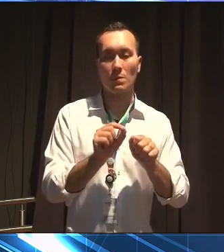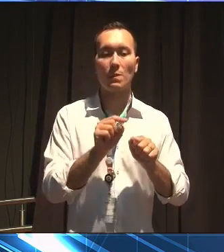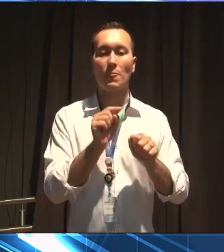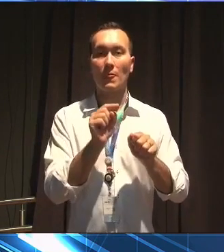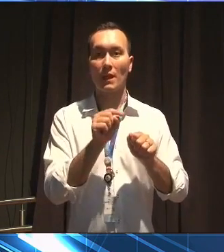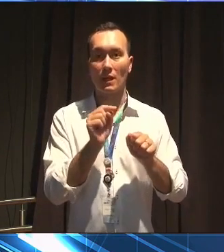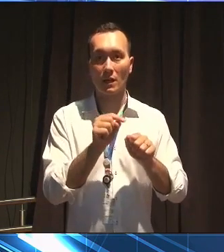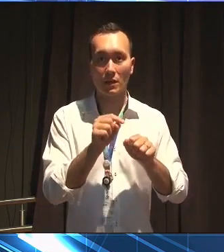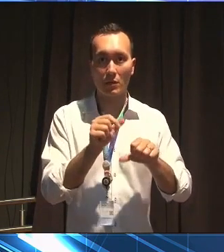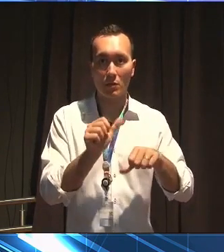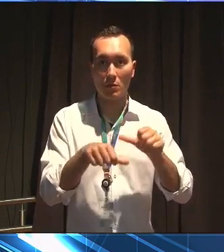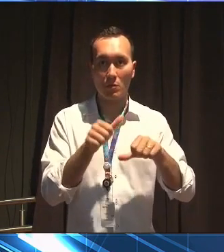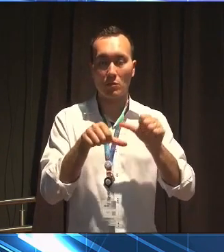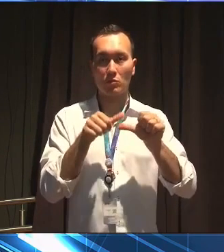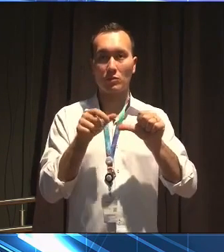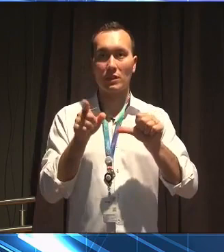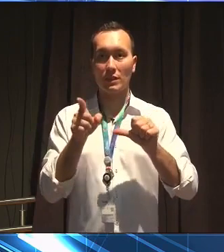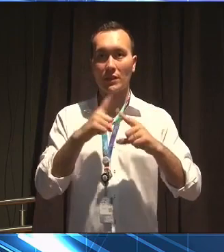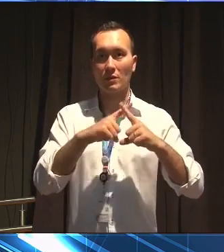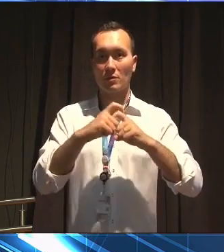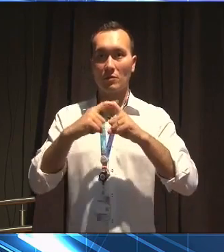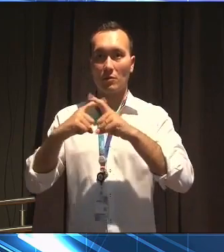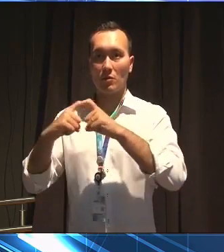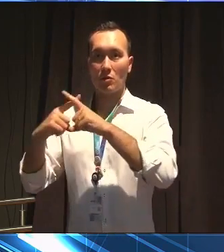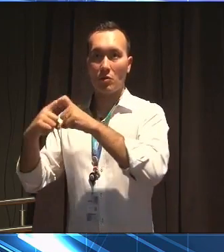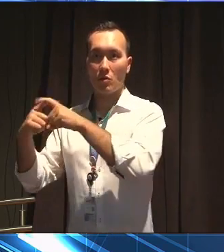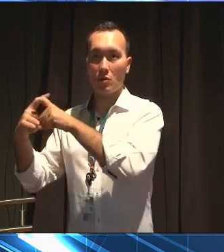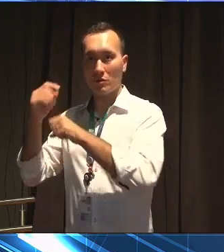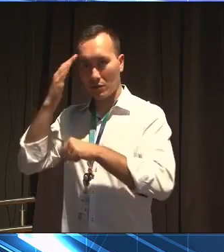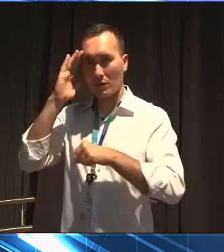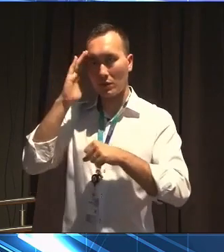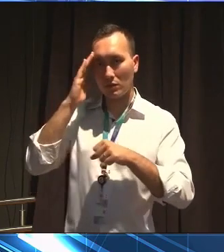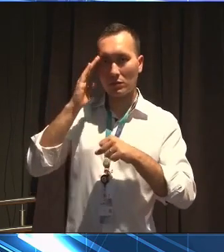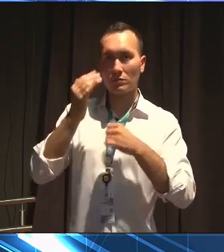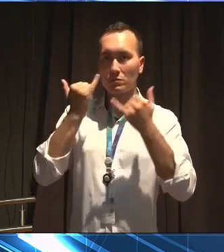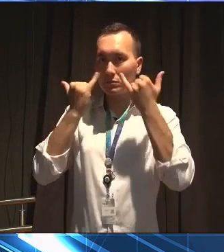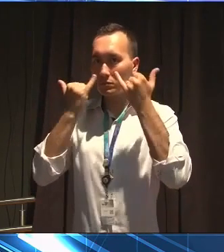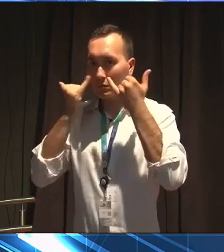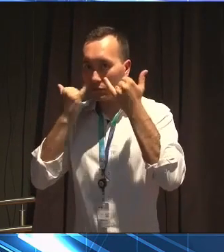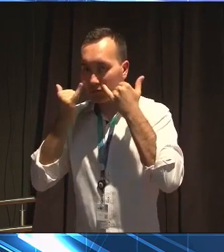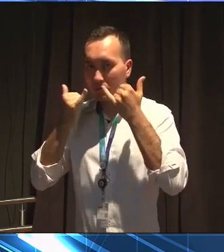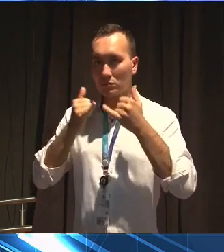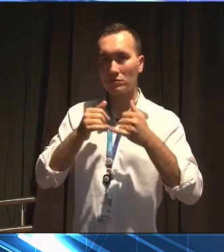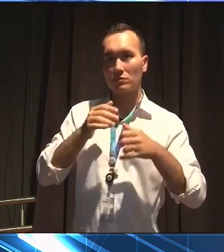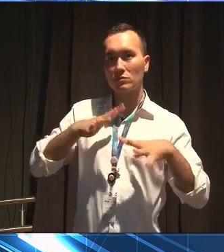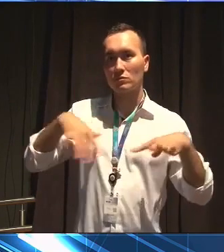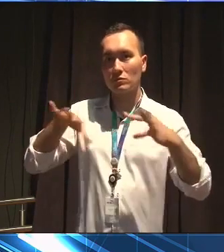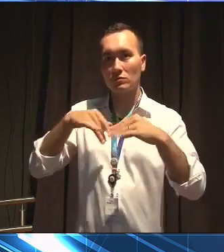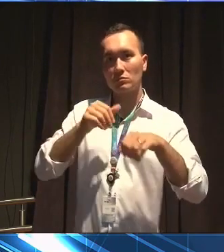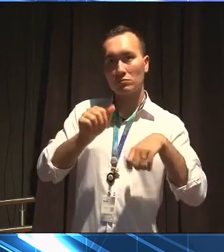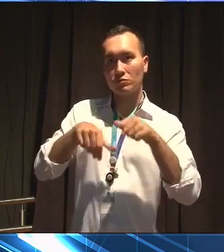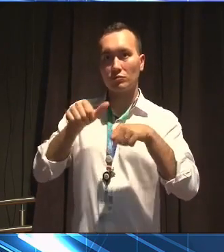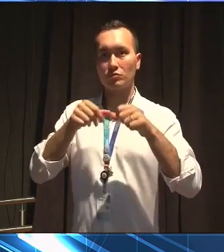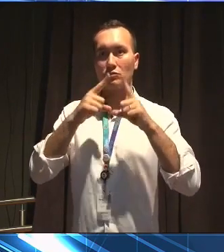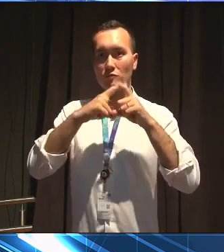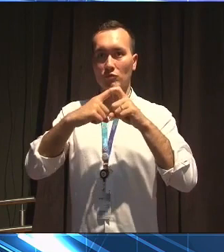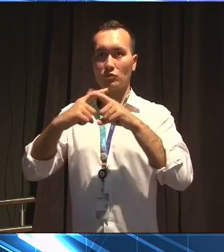ter esse mesmo comportamento de criptografar, vai mandar para você, mas provavelmente ele pode usar um